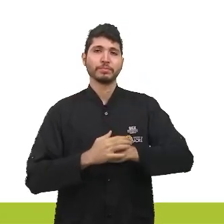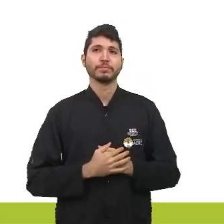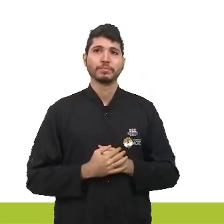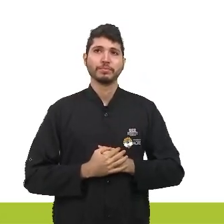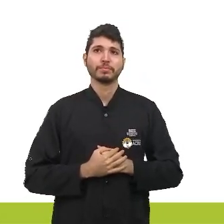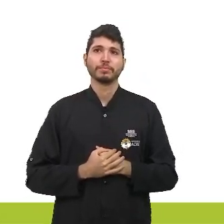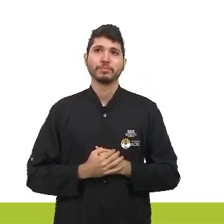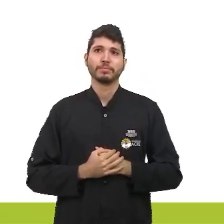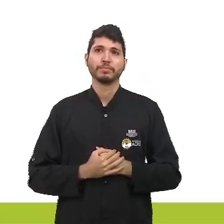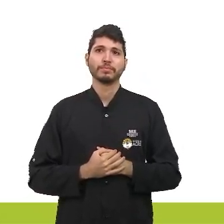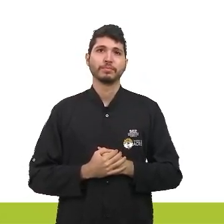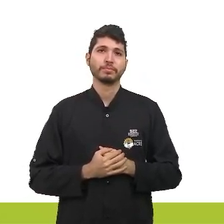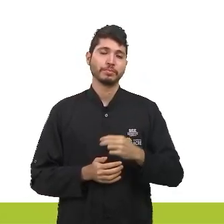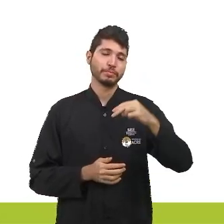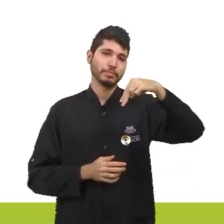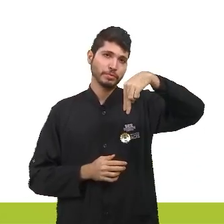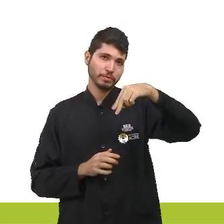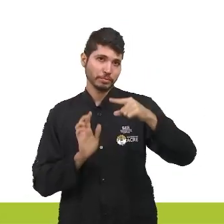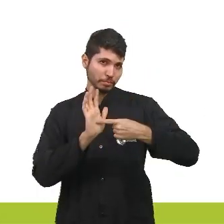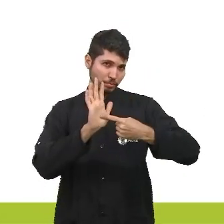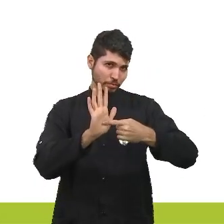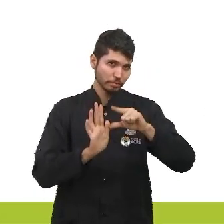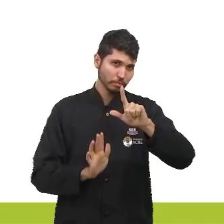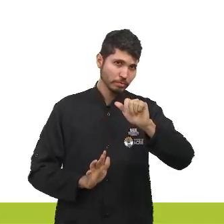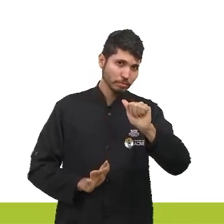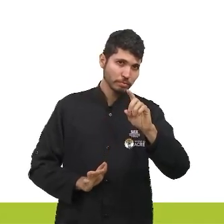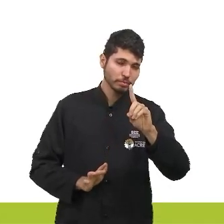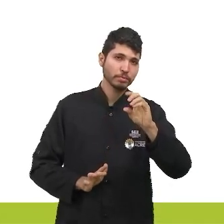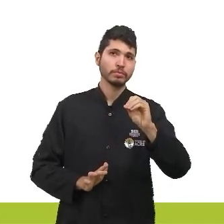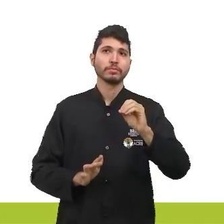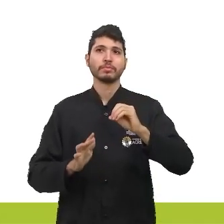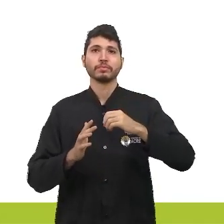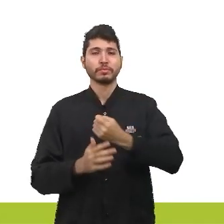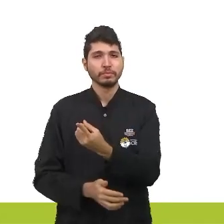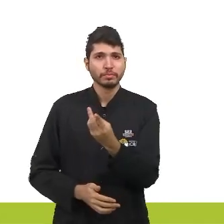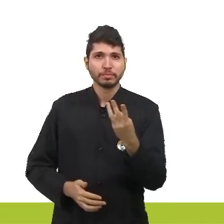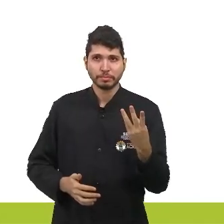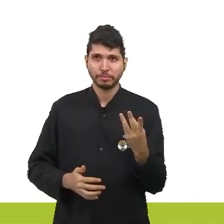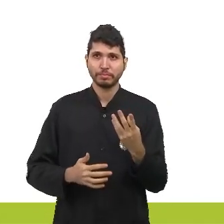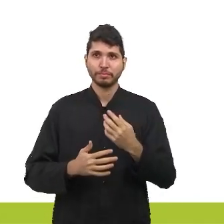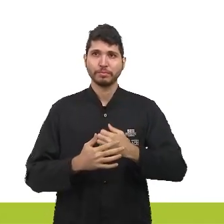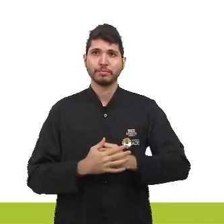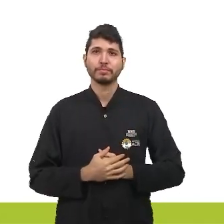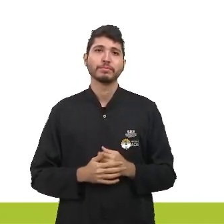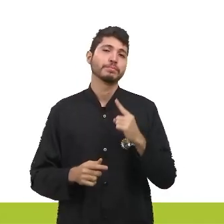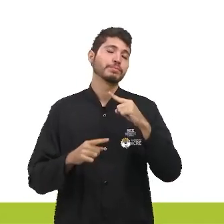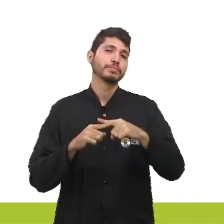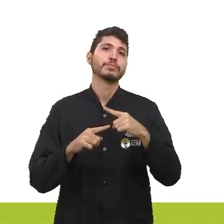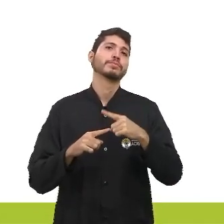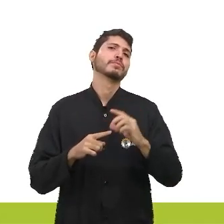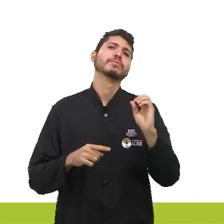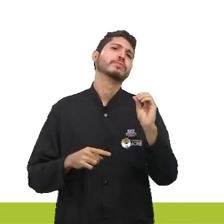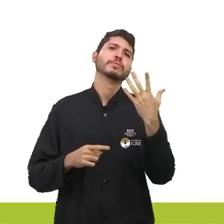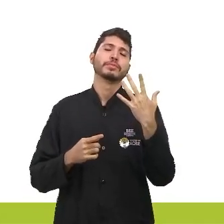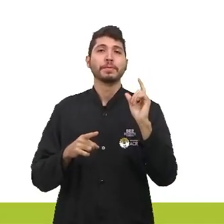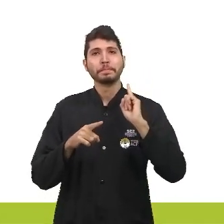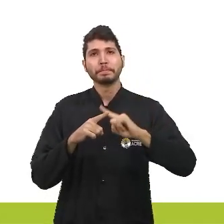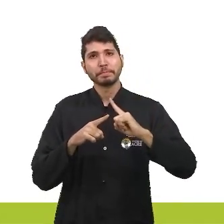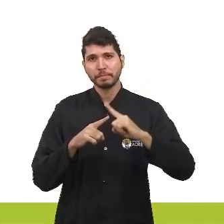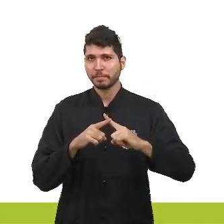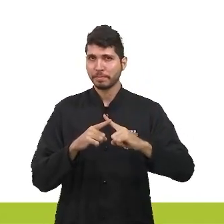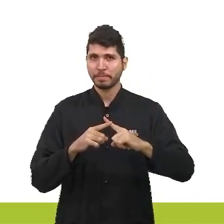que tem n lados, vamos dizer assim, é igual a 2a. Isso acontece porque